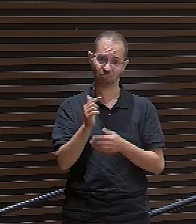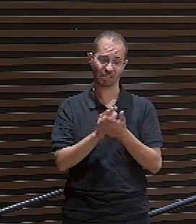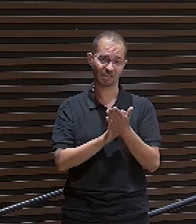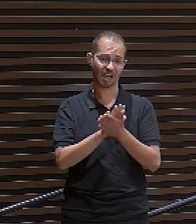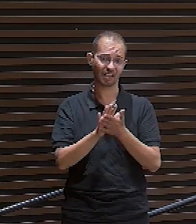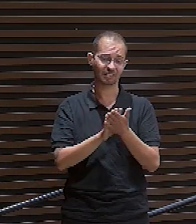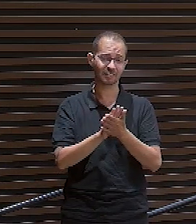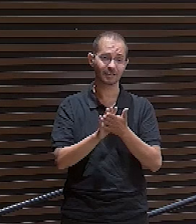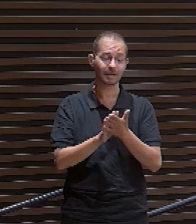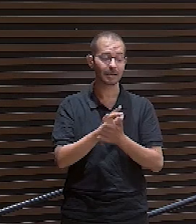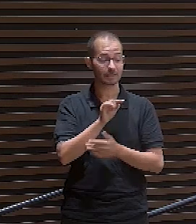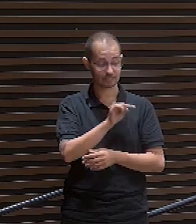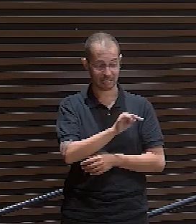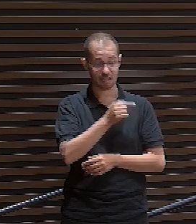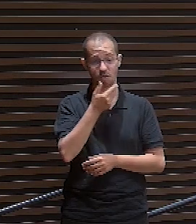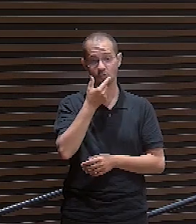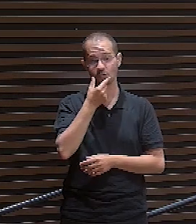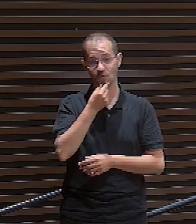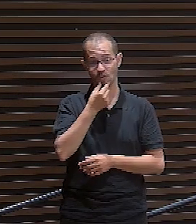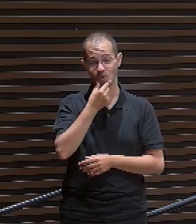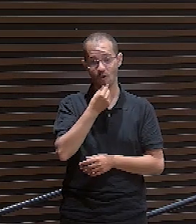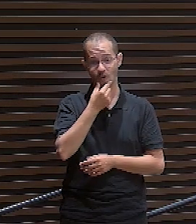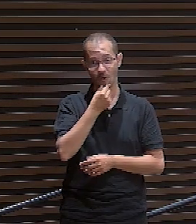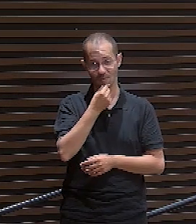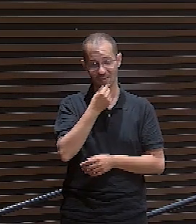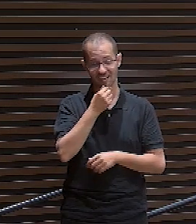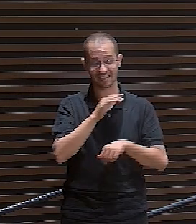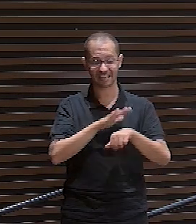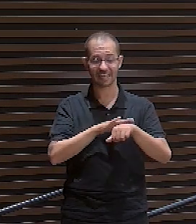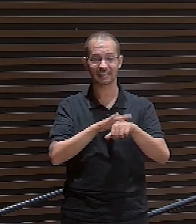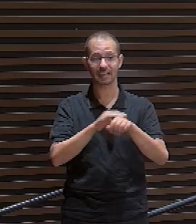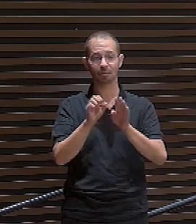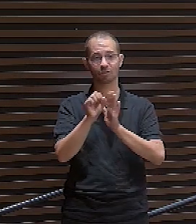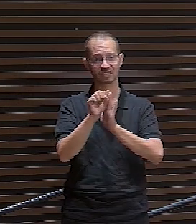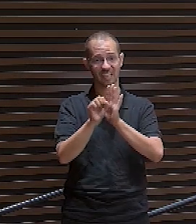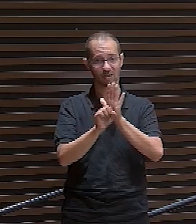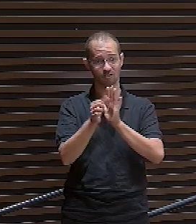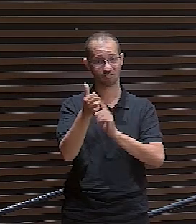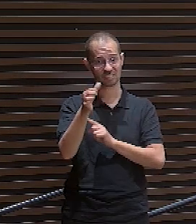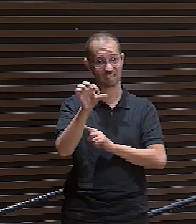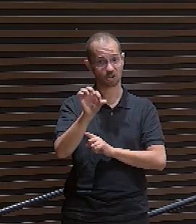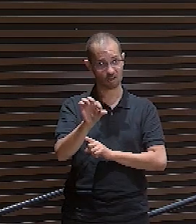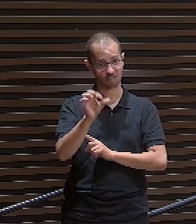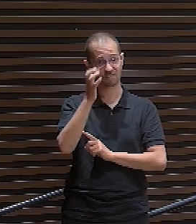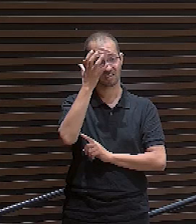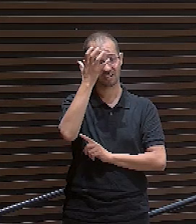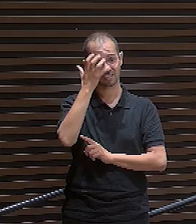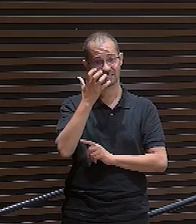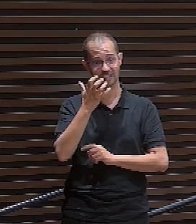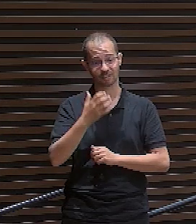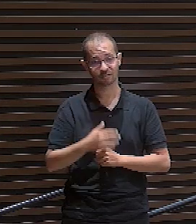Mas ali naquele tempo era coisa séria.